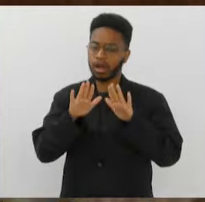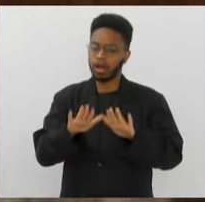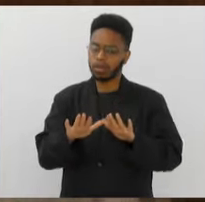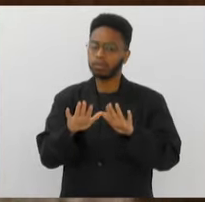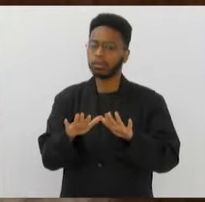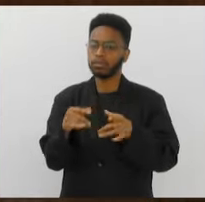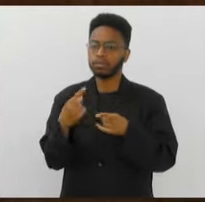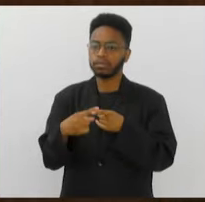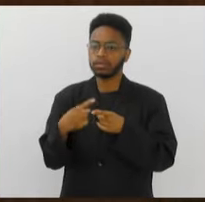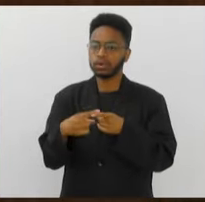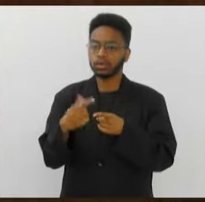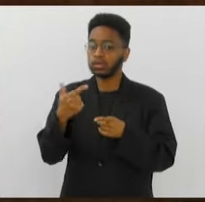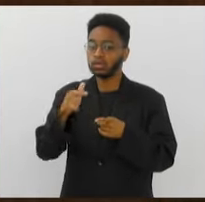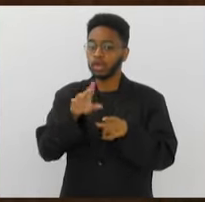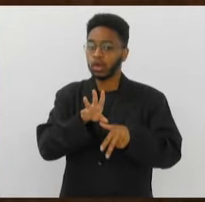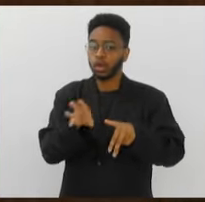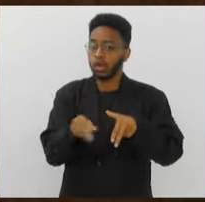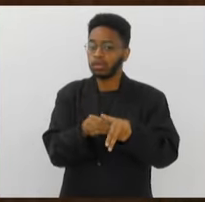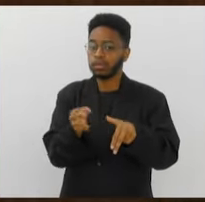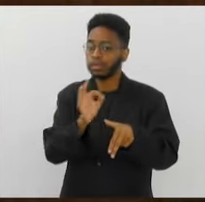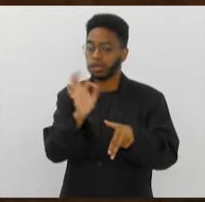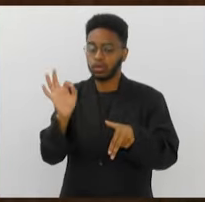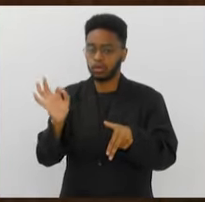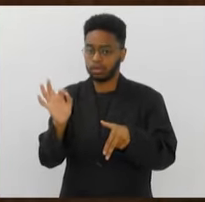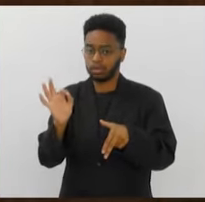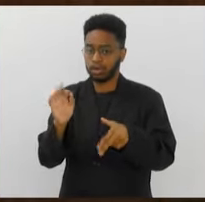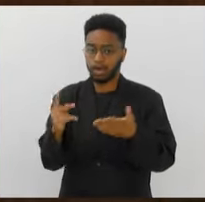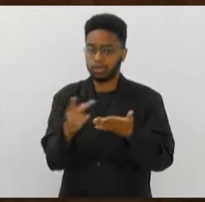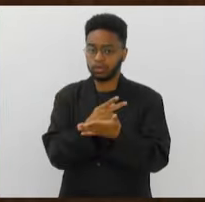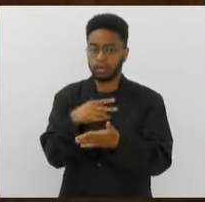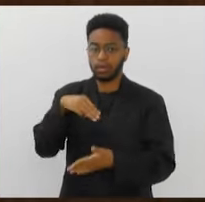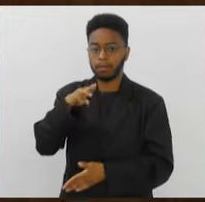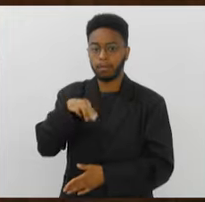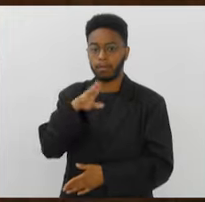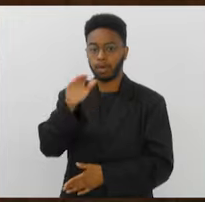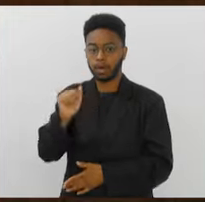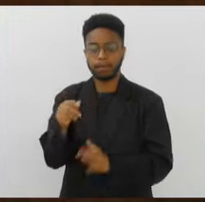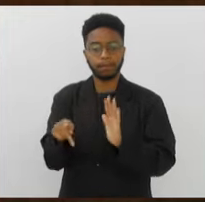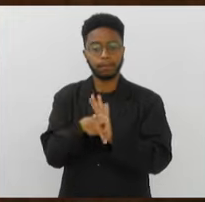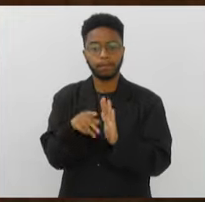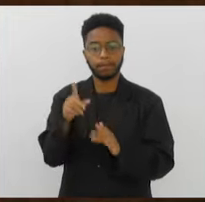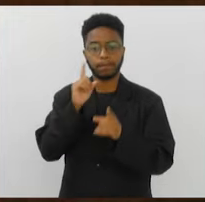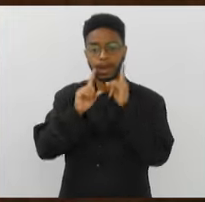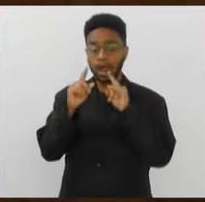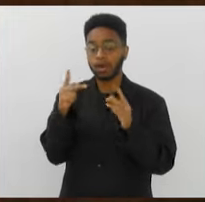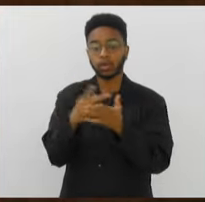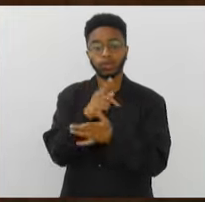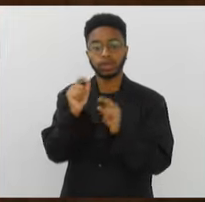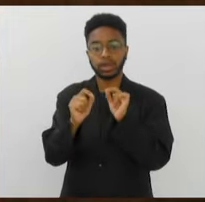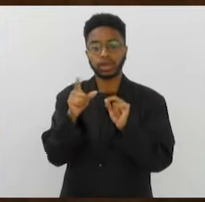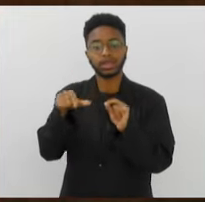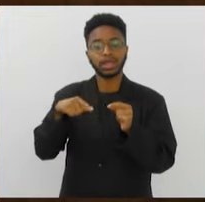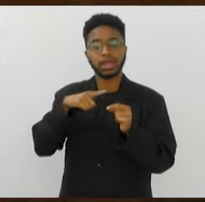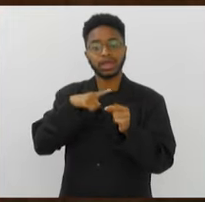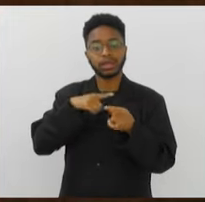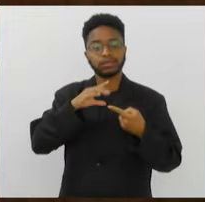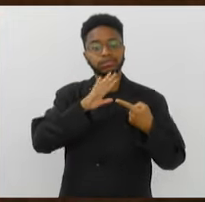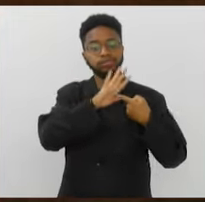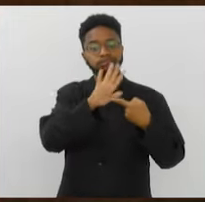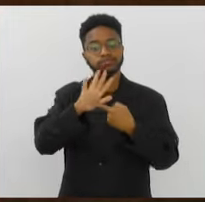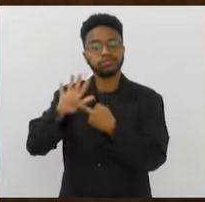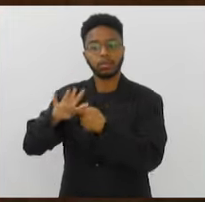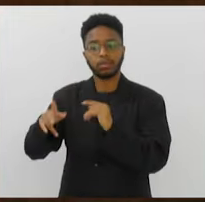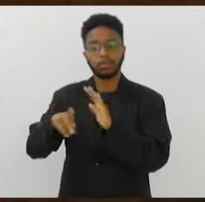porque não tem corrupção nenhuma na moeda Mumbuca de Maricá. O que tem são apontamentos do Tribunal de